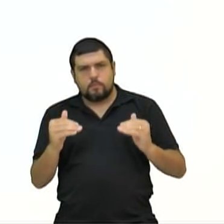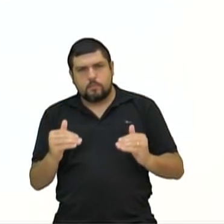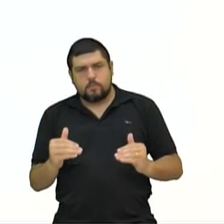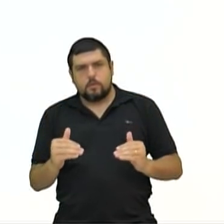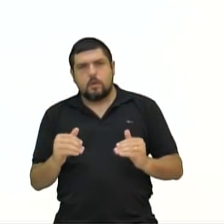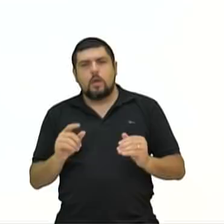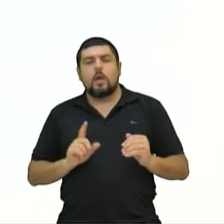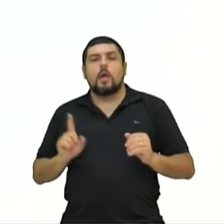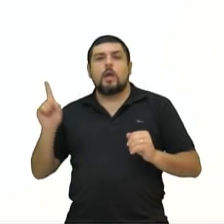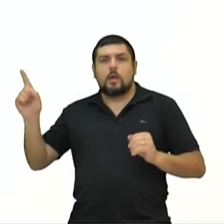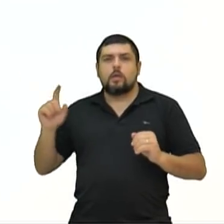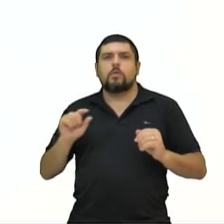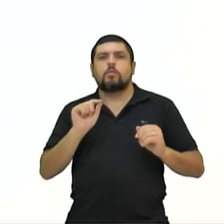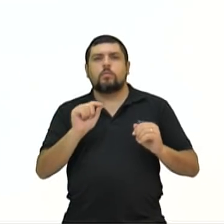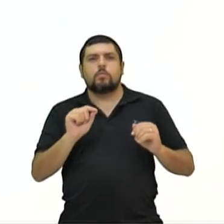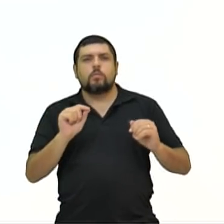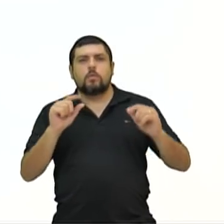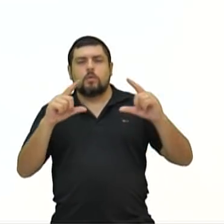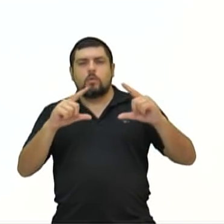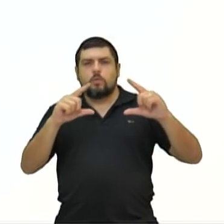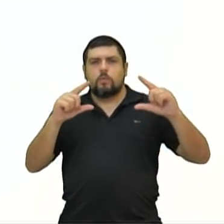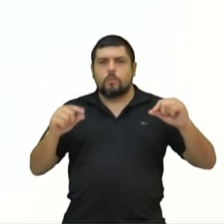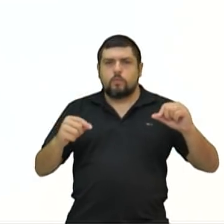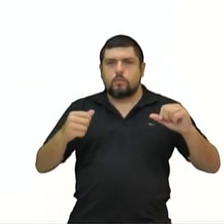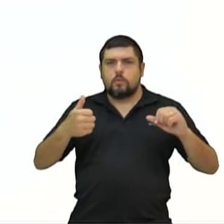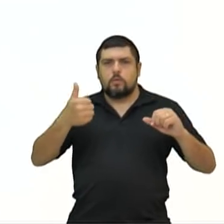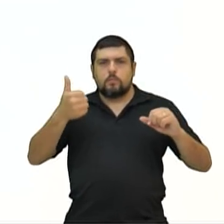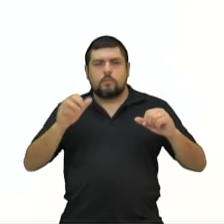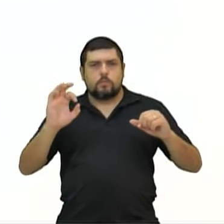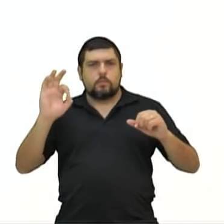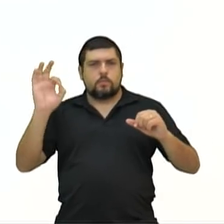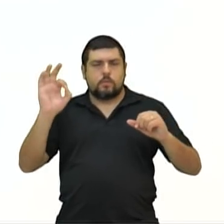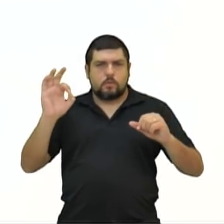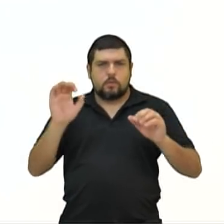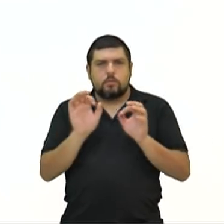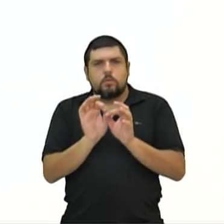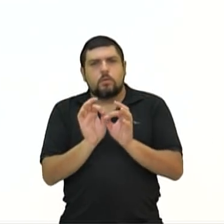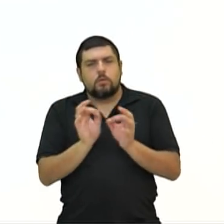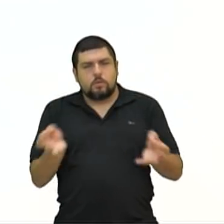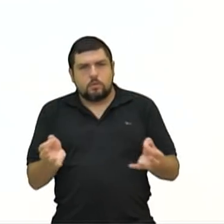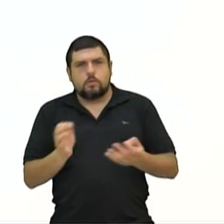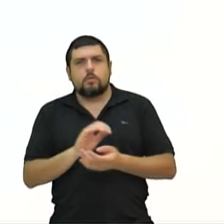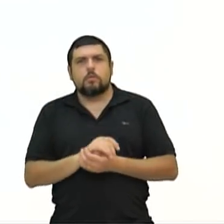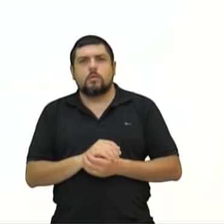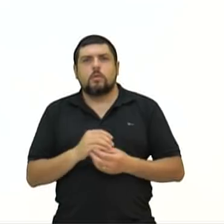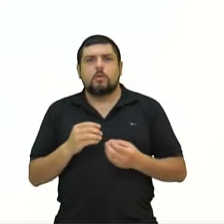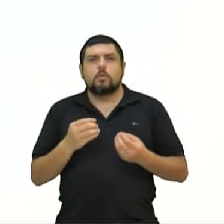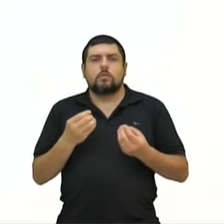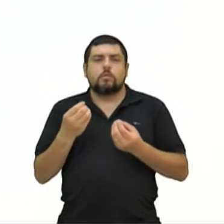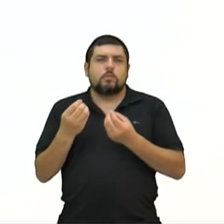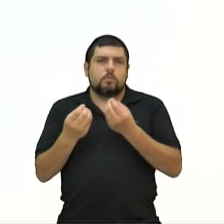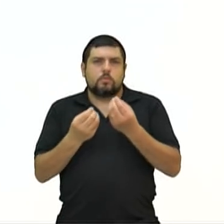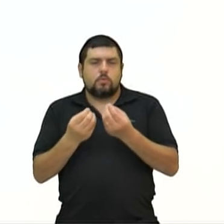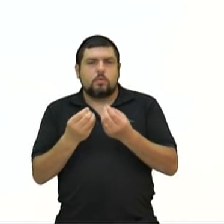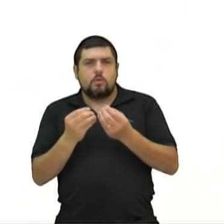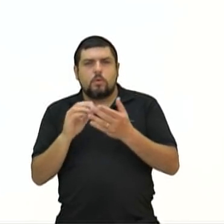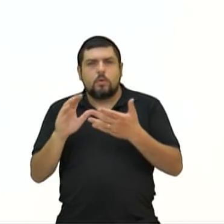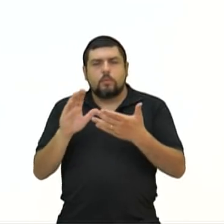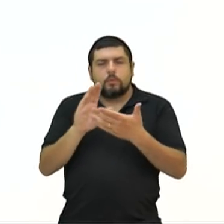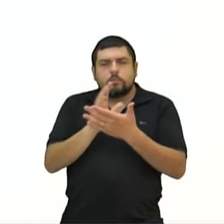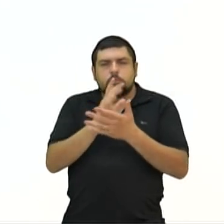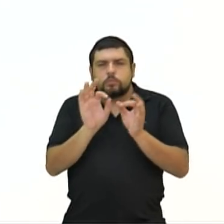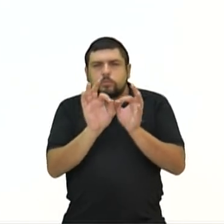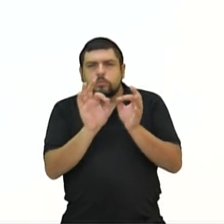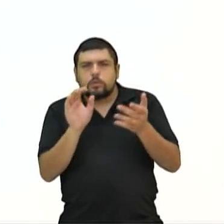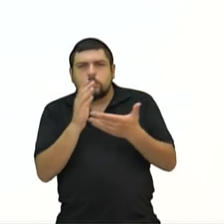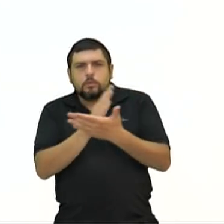primeiro grau simples, tá? Onde o quê? Você divide, você tem que isolar o D, tá? Então, é uma resolução